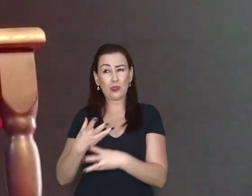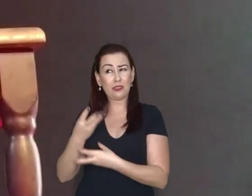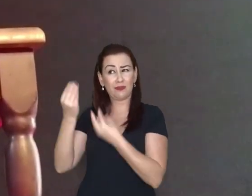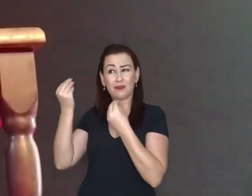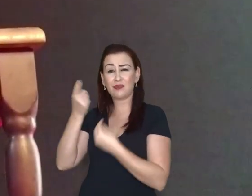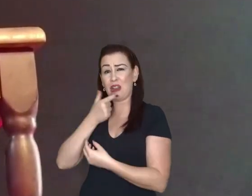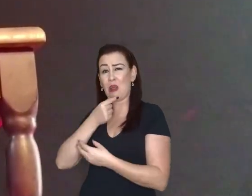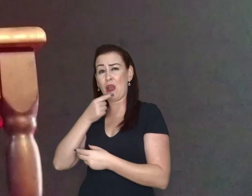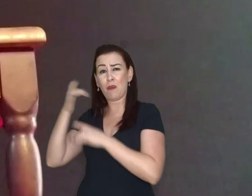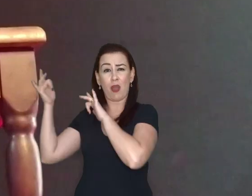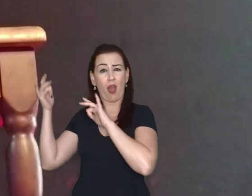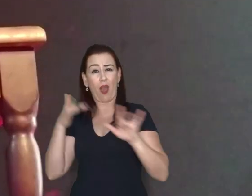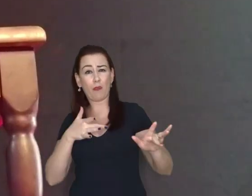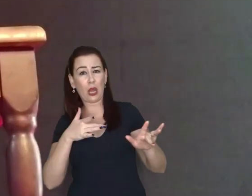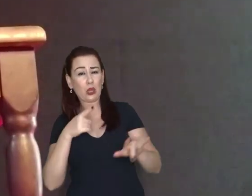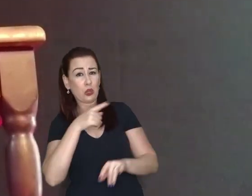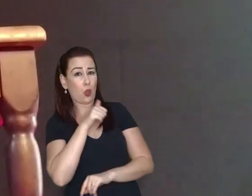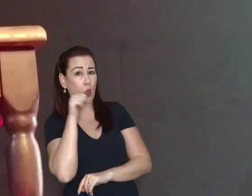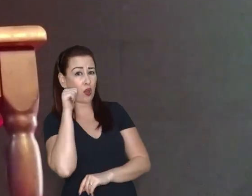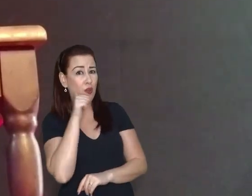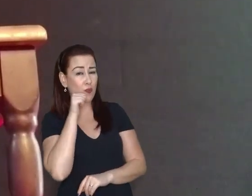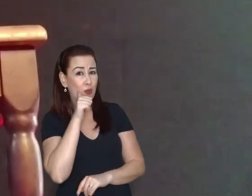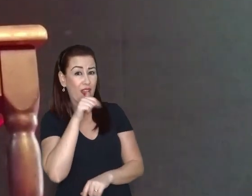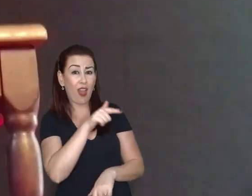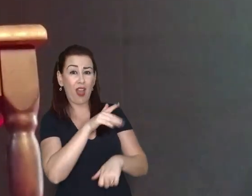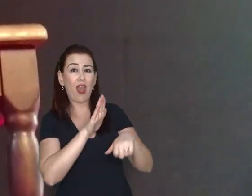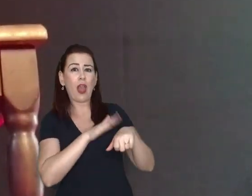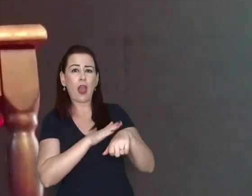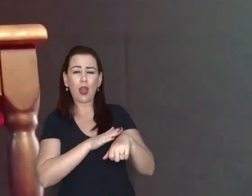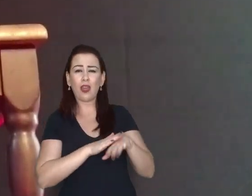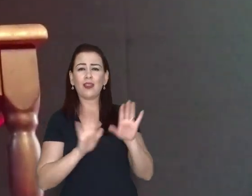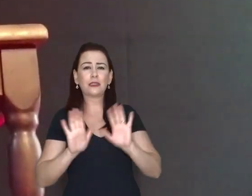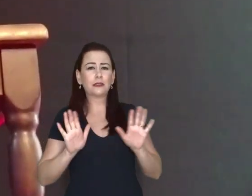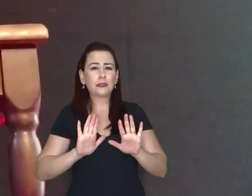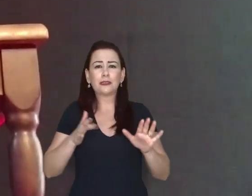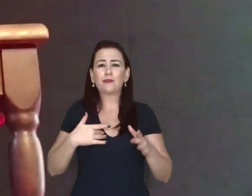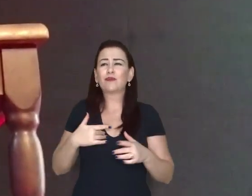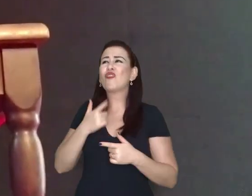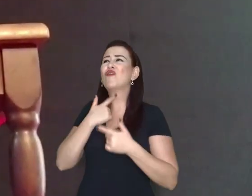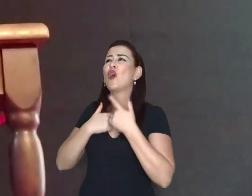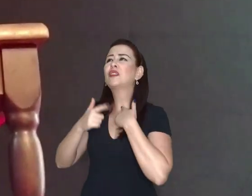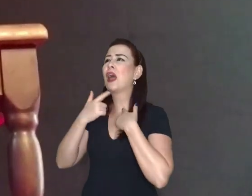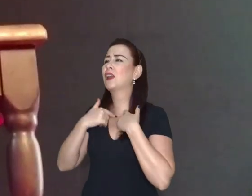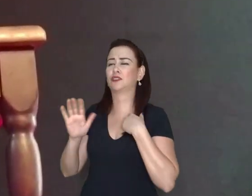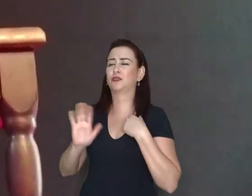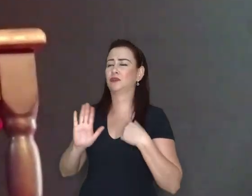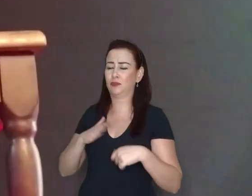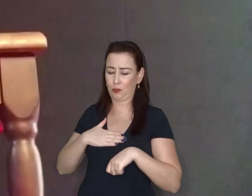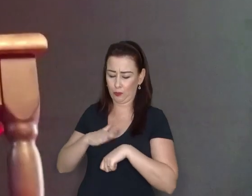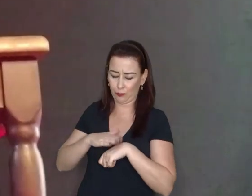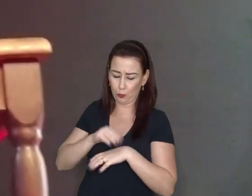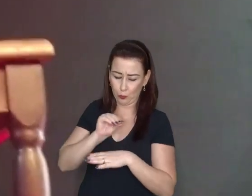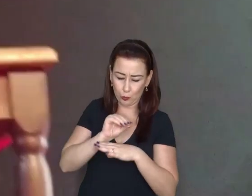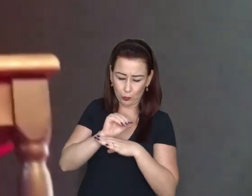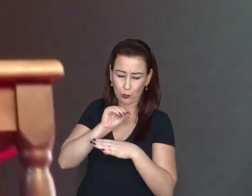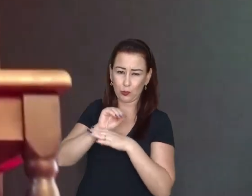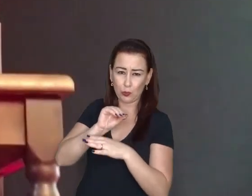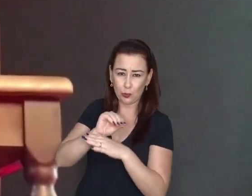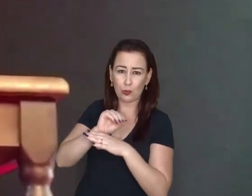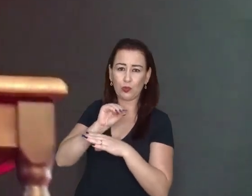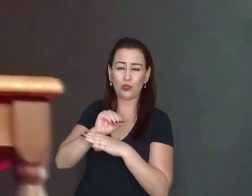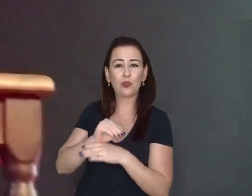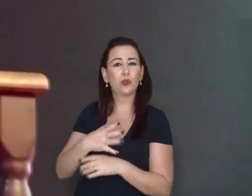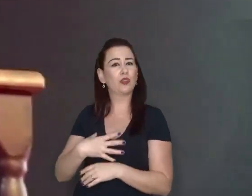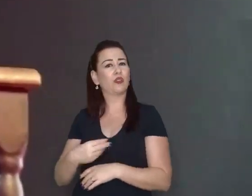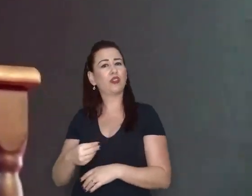seus companheiros a renunciar necessidades e vontades suas e sentir